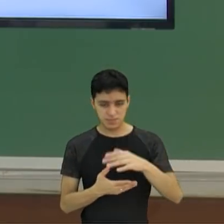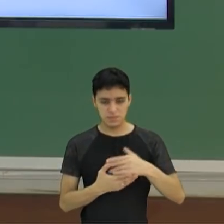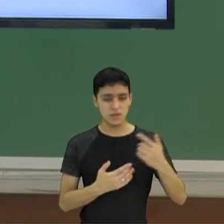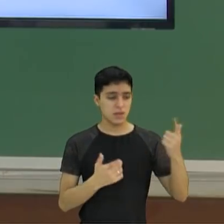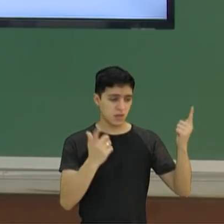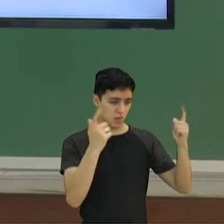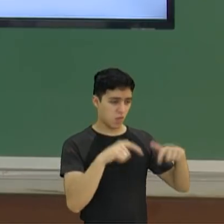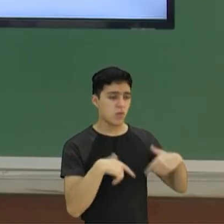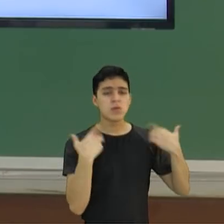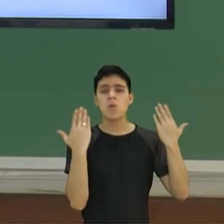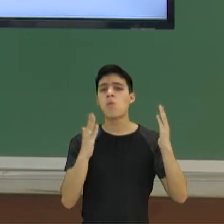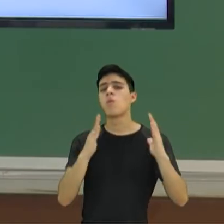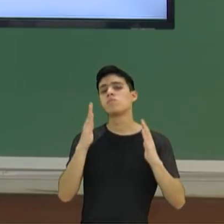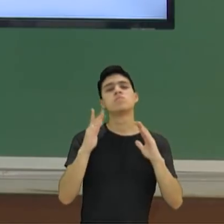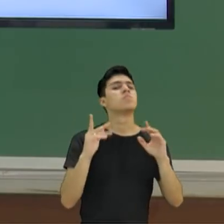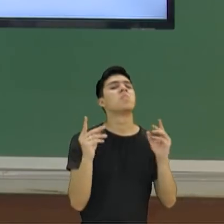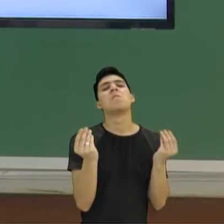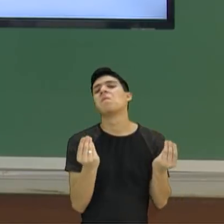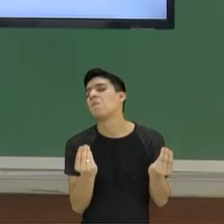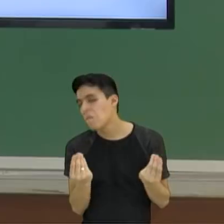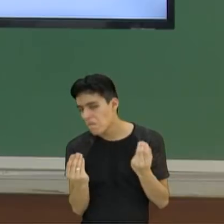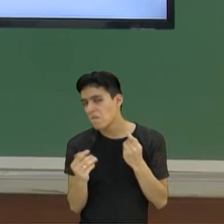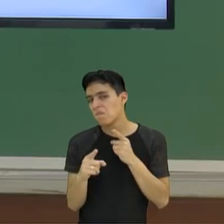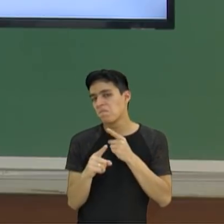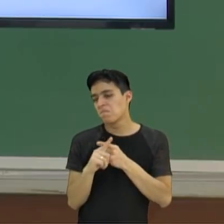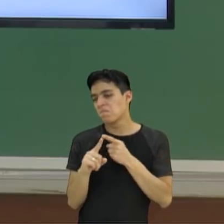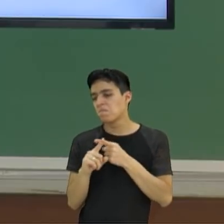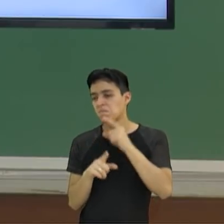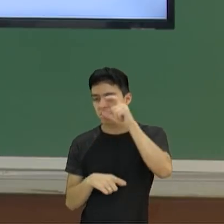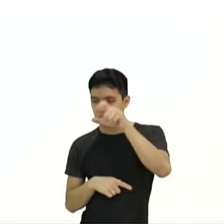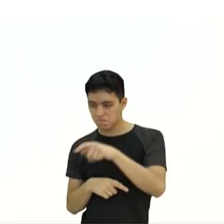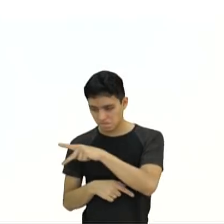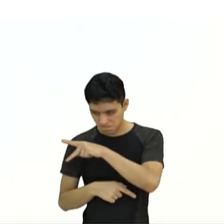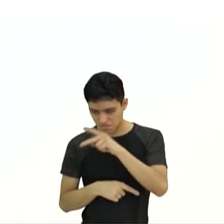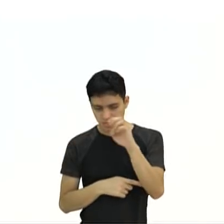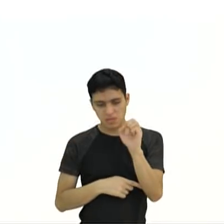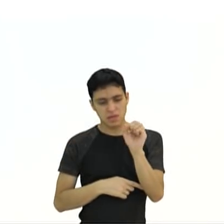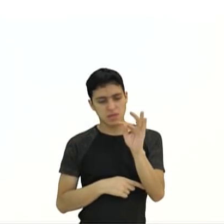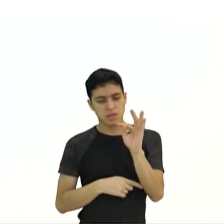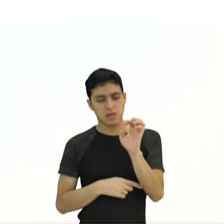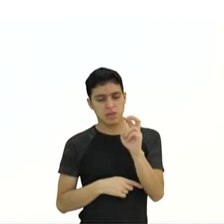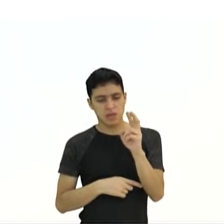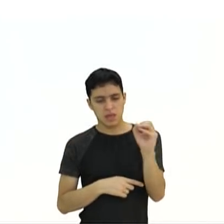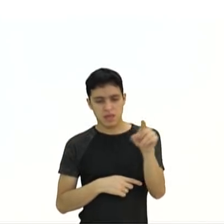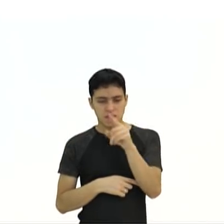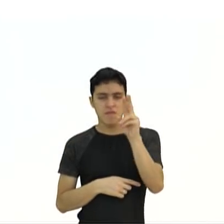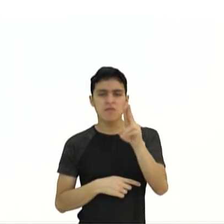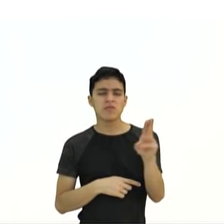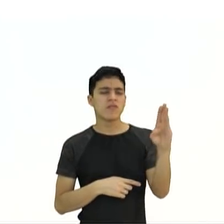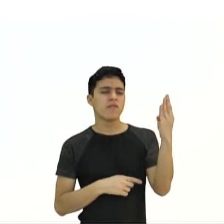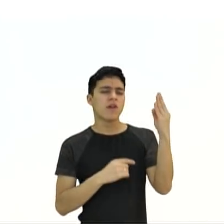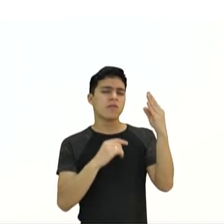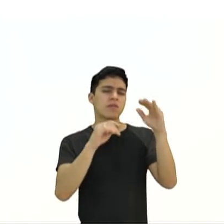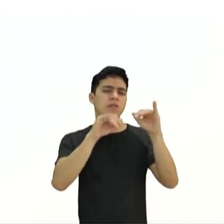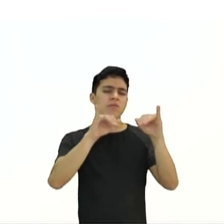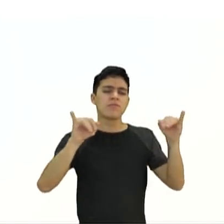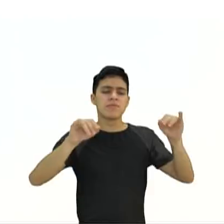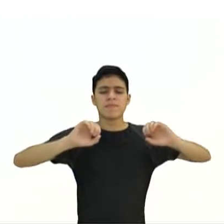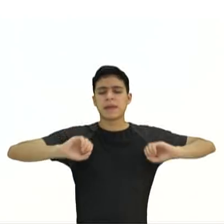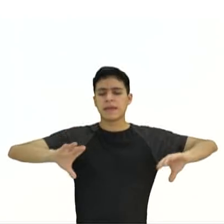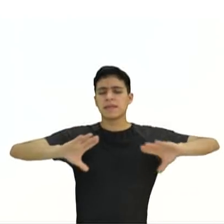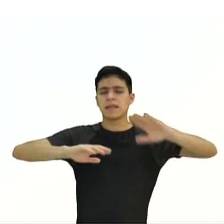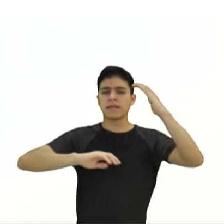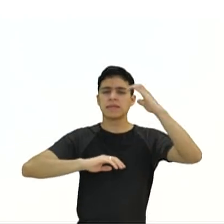e quando, e agora como e por que o professor Estevão Zilioli usou fake news para ensinar ciências